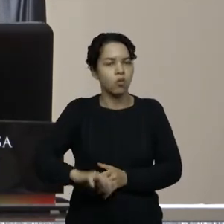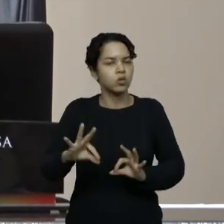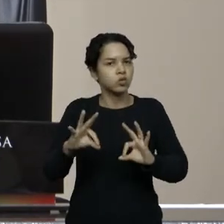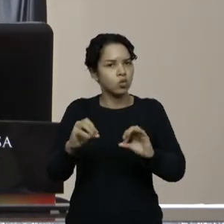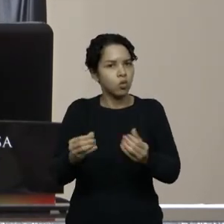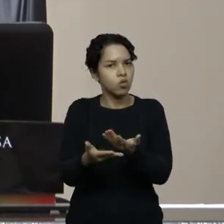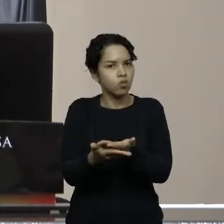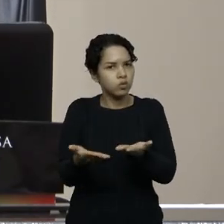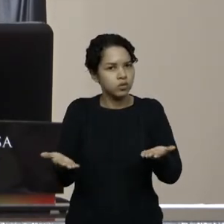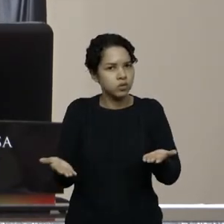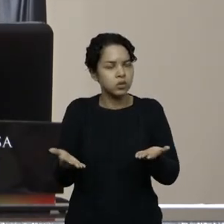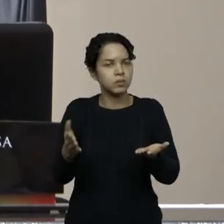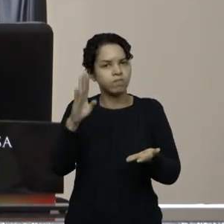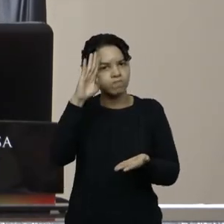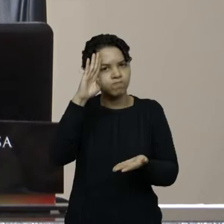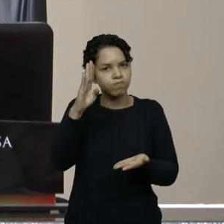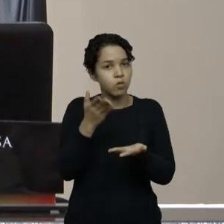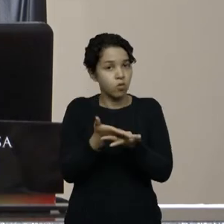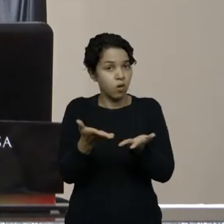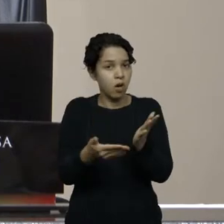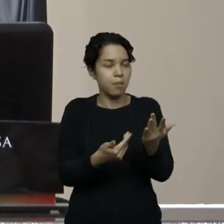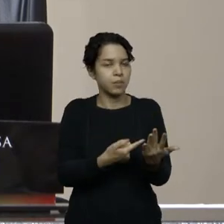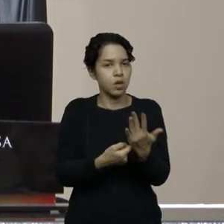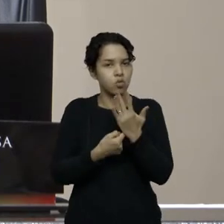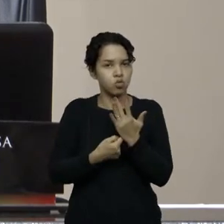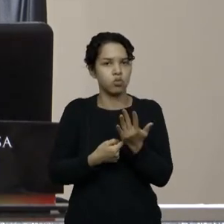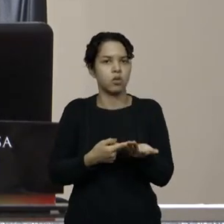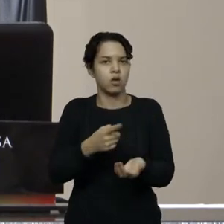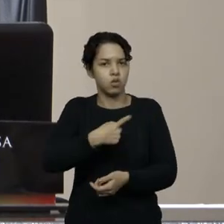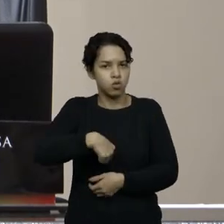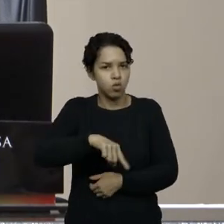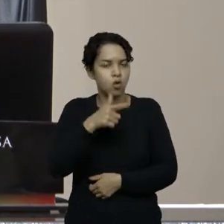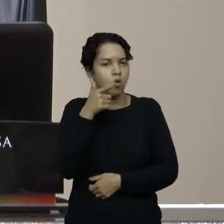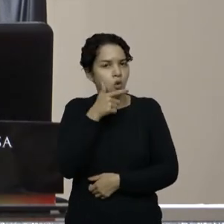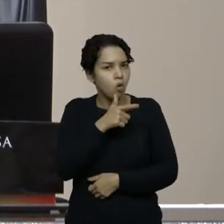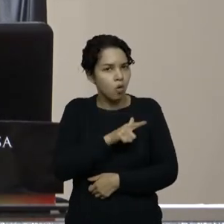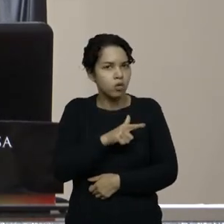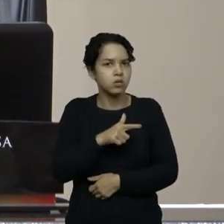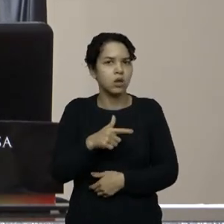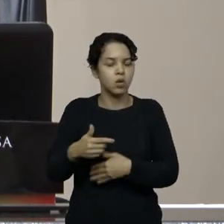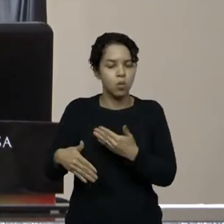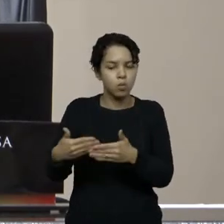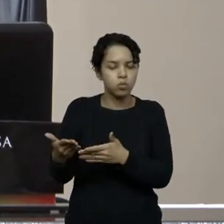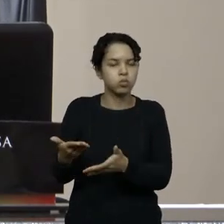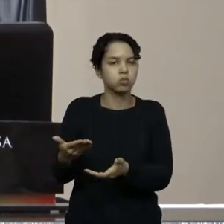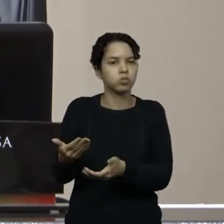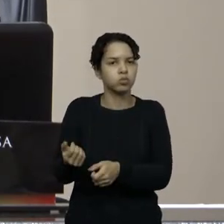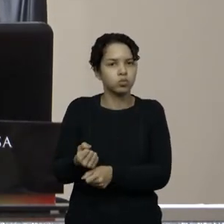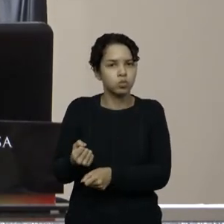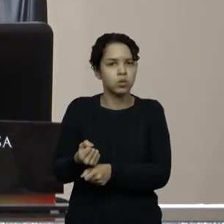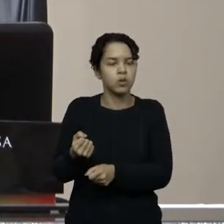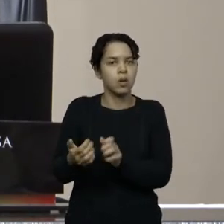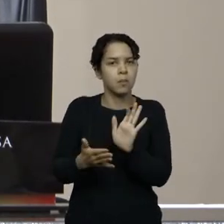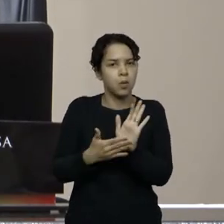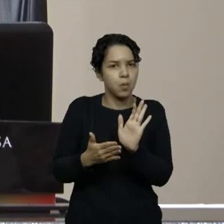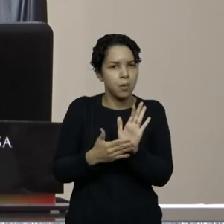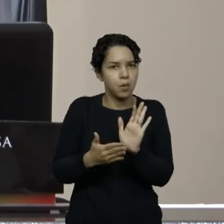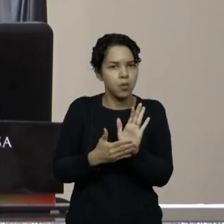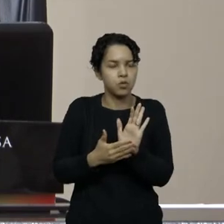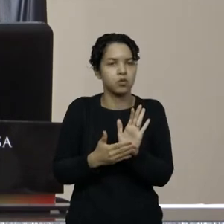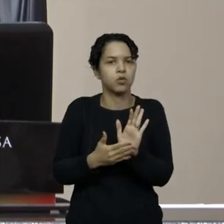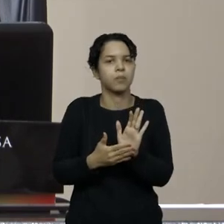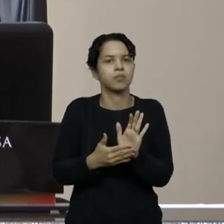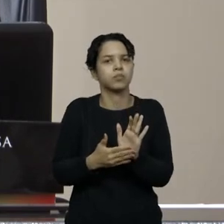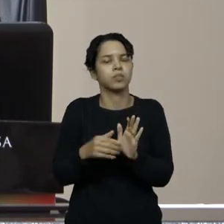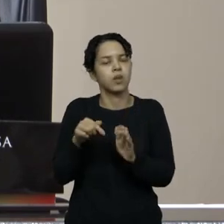especialmente aqueles que me ajudaram que a gente pudesse construir essa proposta que chegasse a um bom termo e